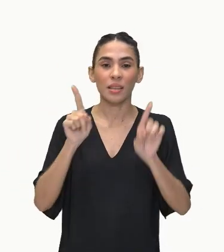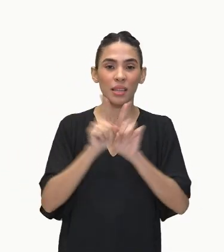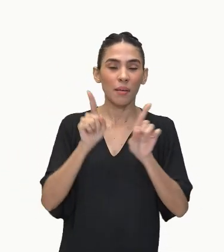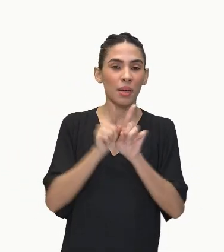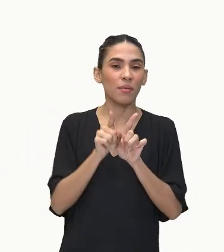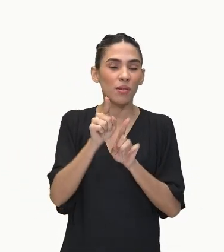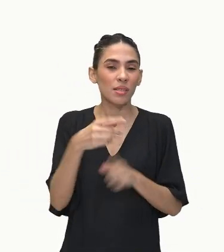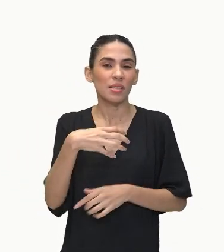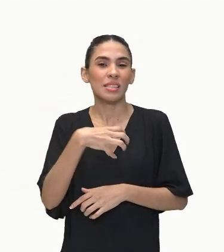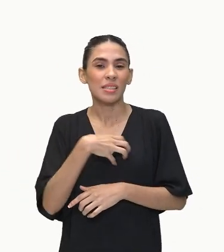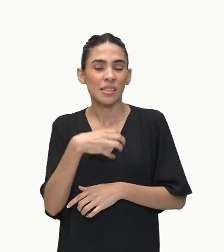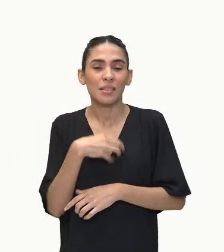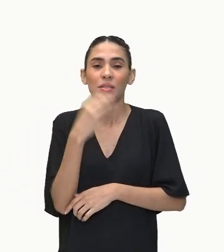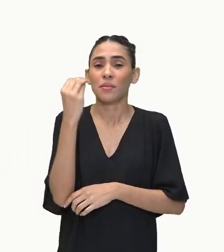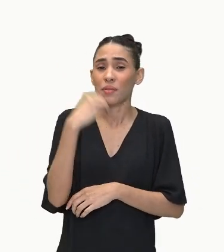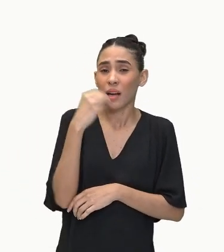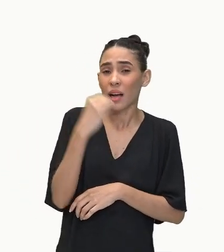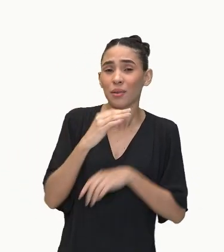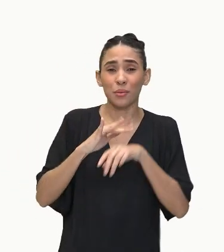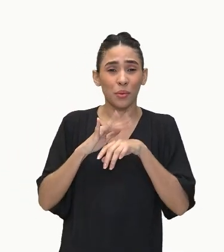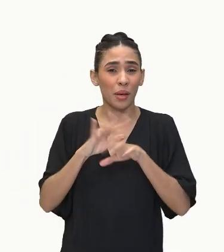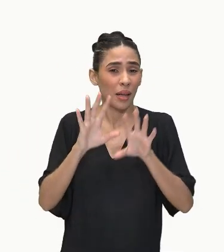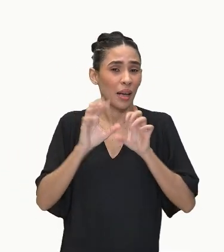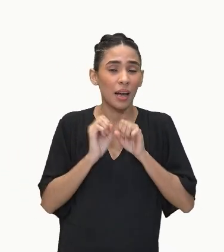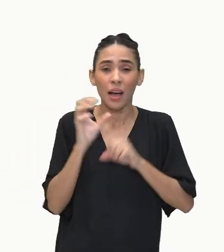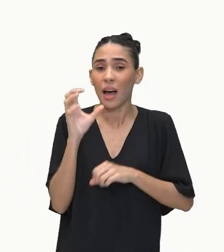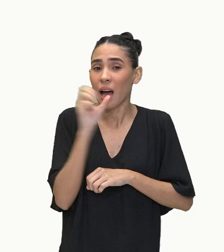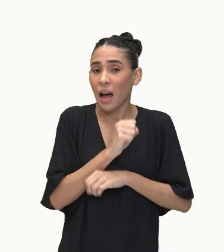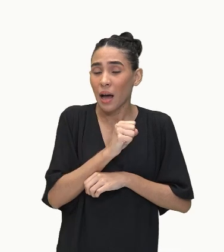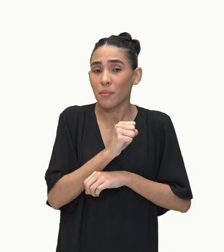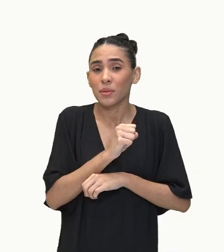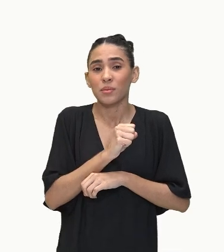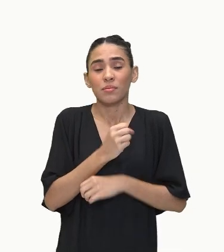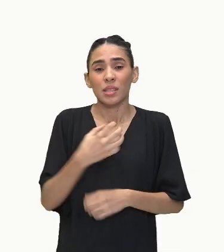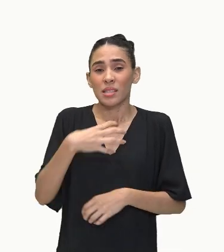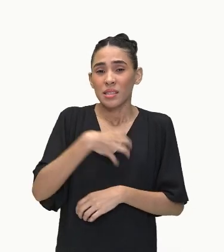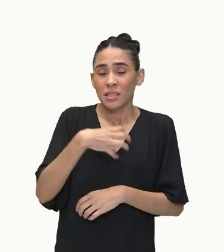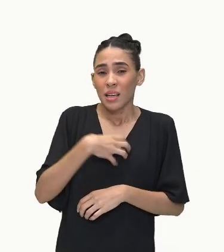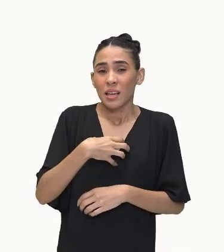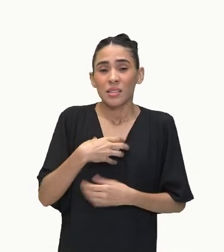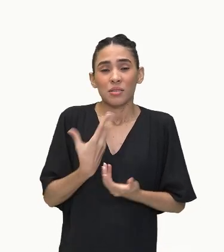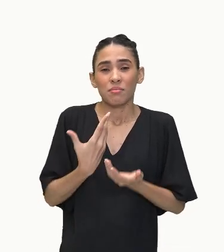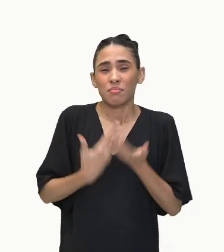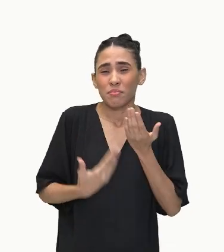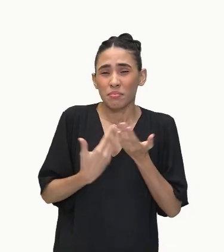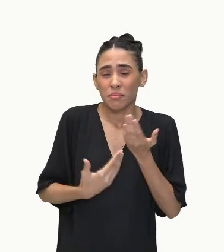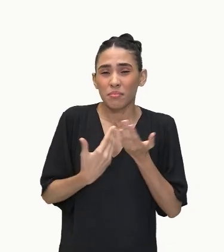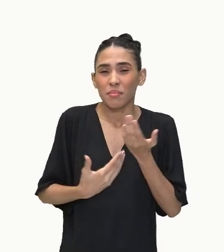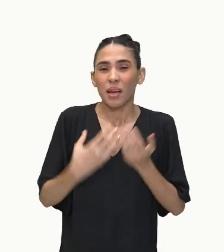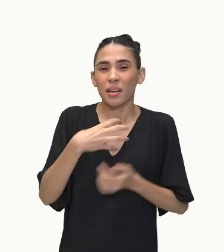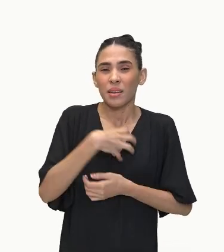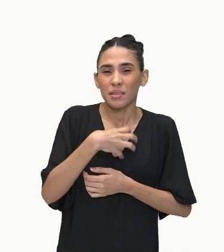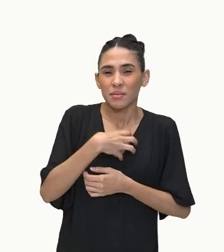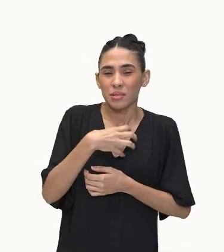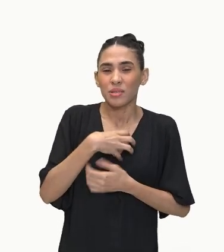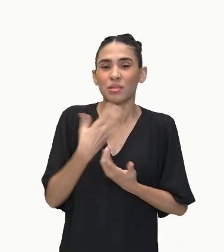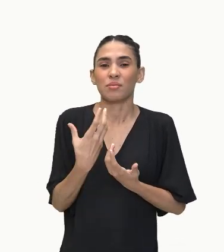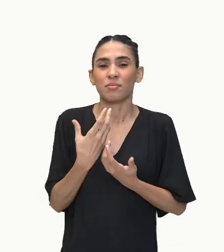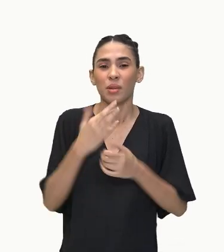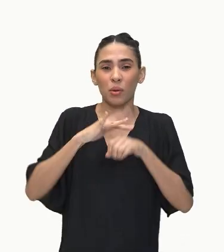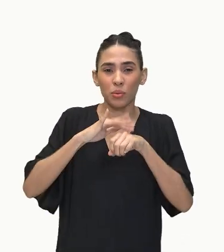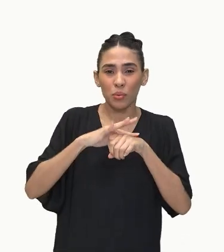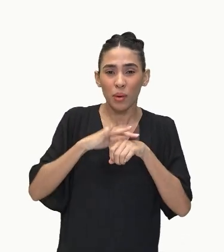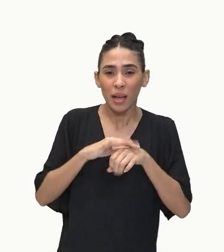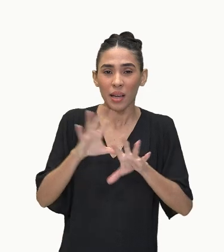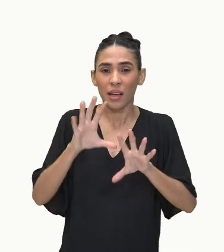começa a ficar doente. Às vezes a imunidade cai, né? A imunidade baixa muito, a gente começa a ficar doente.